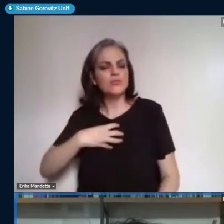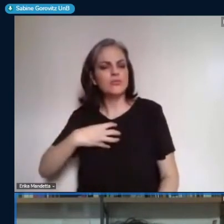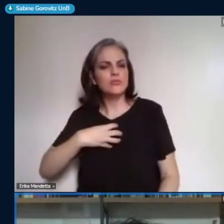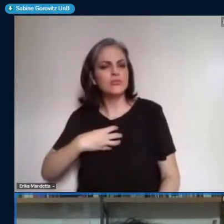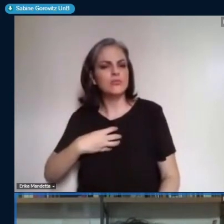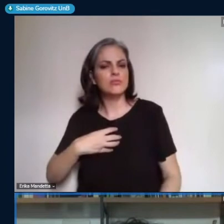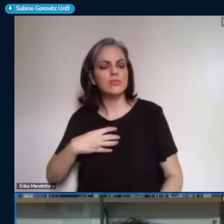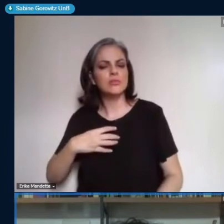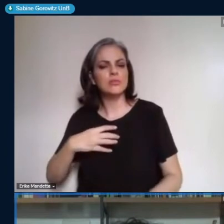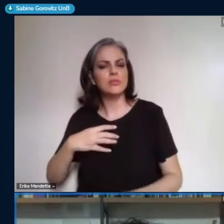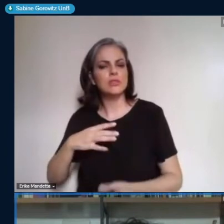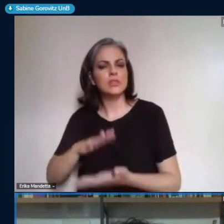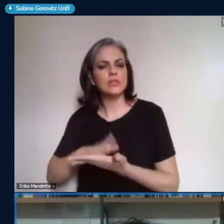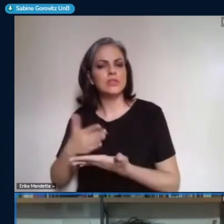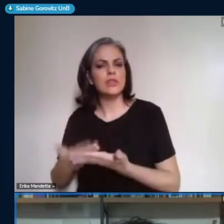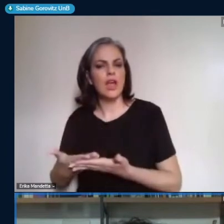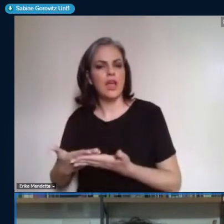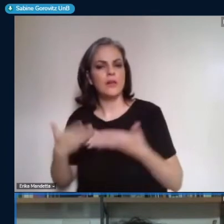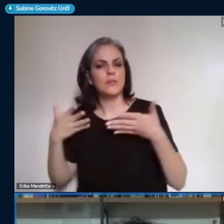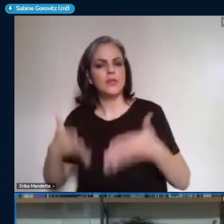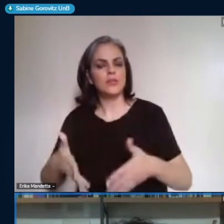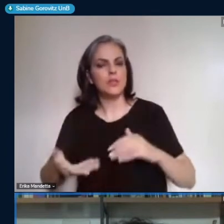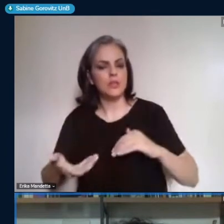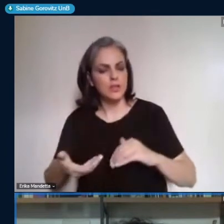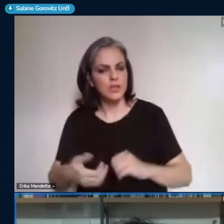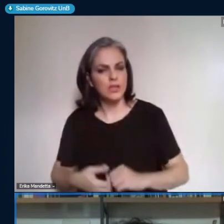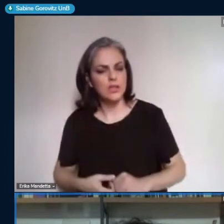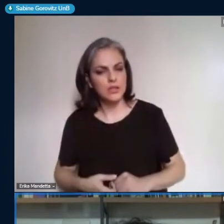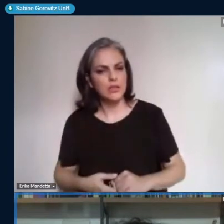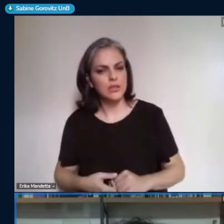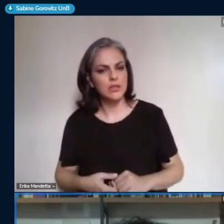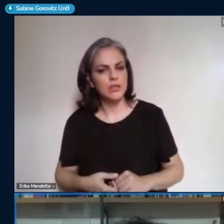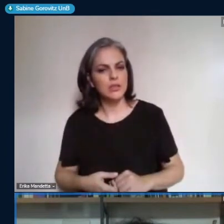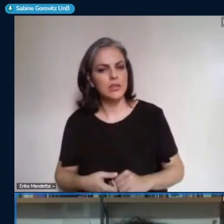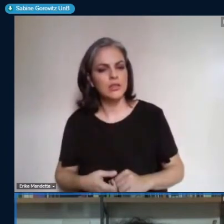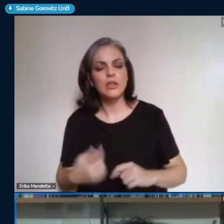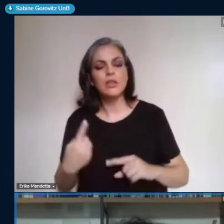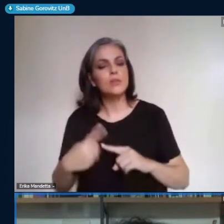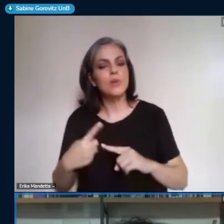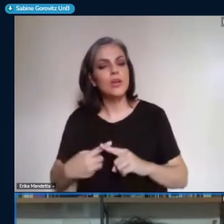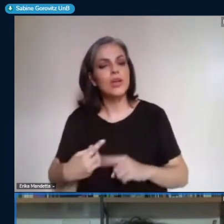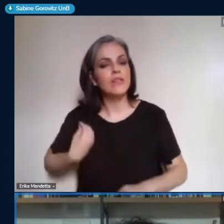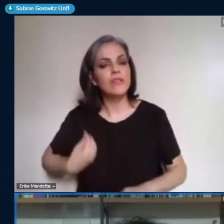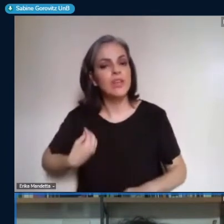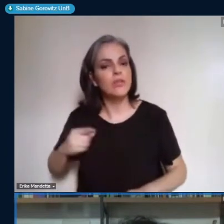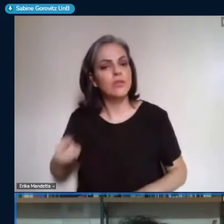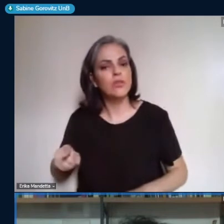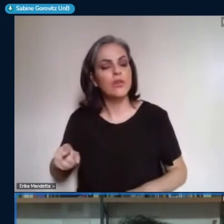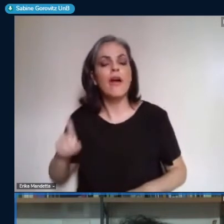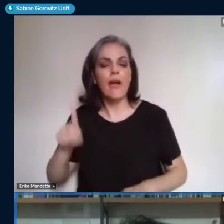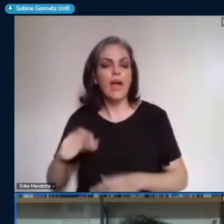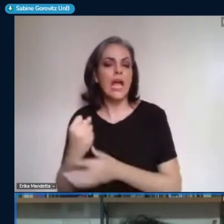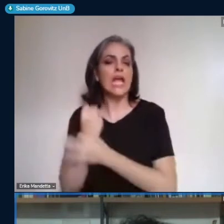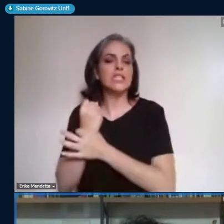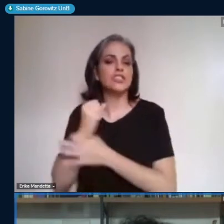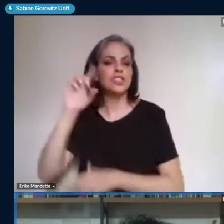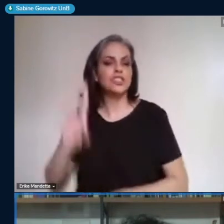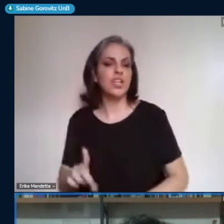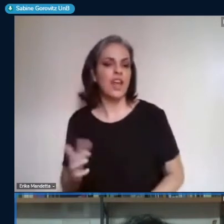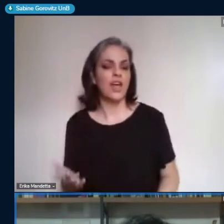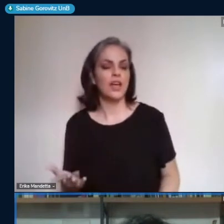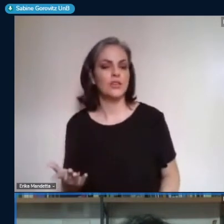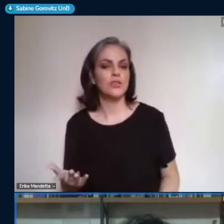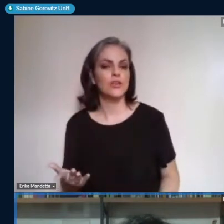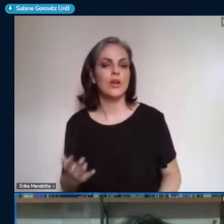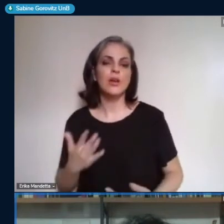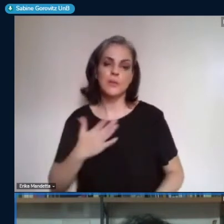do congresso, a razão fundamental da presença dele era a garantia de direitos e é aí que, para mim, o torna